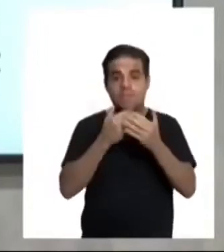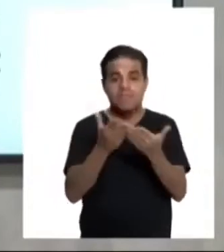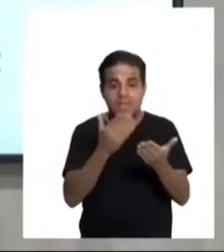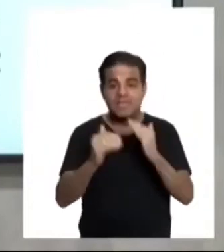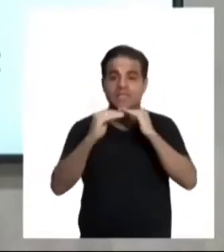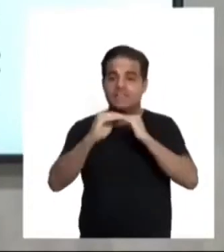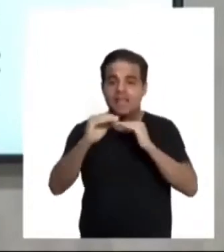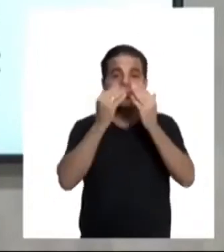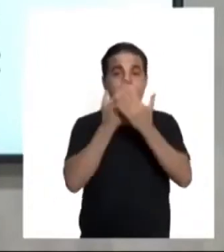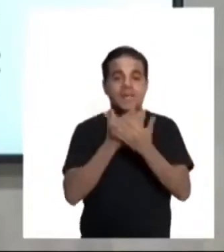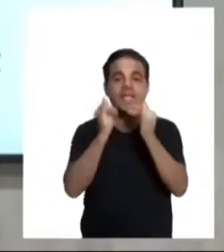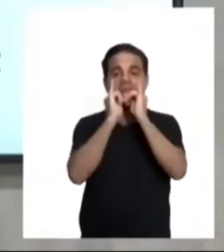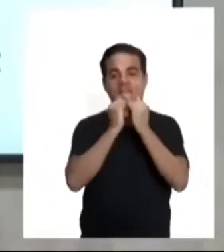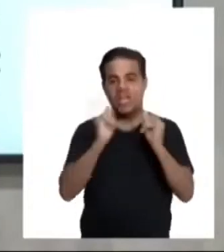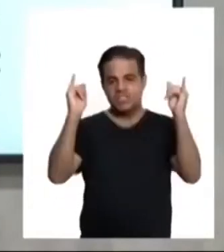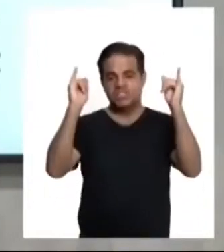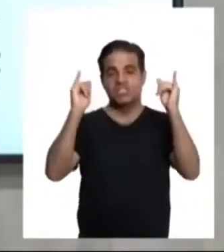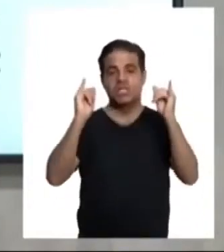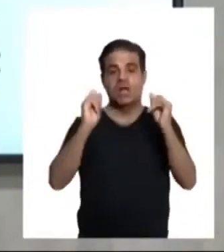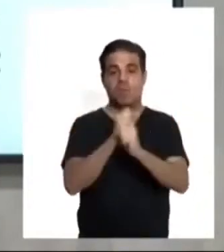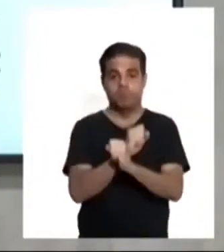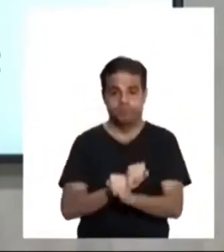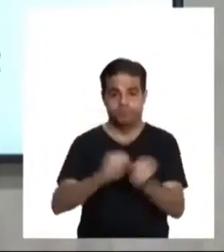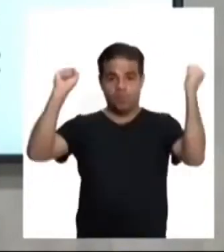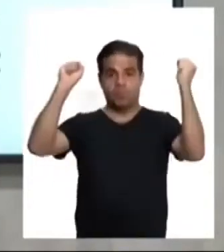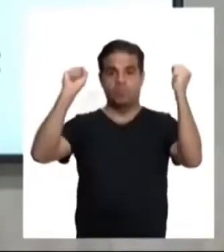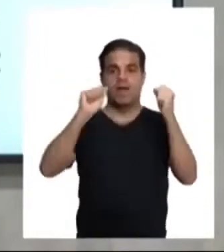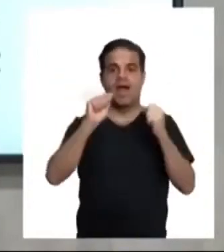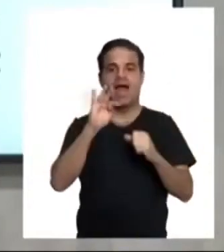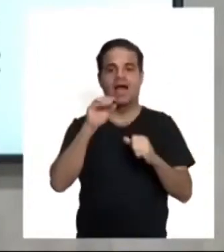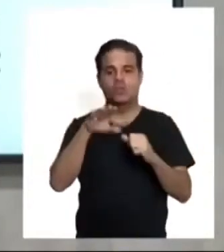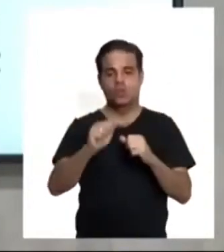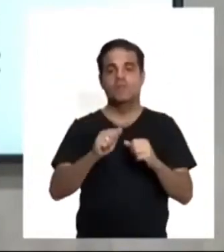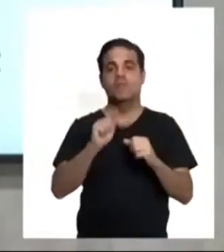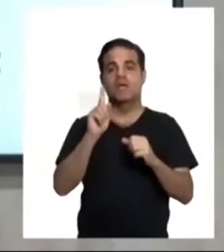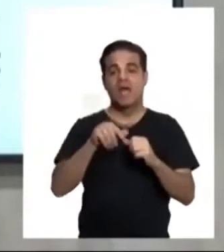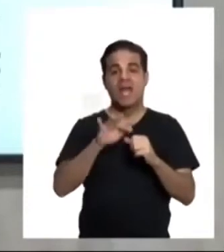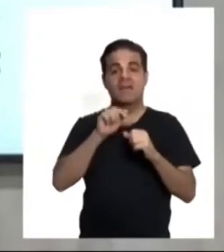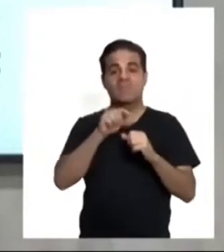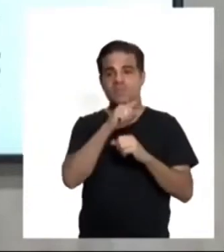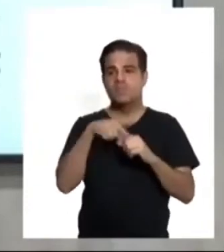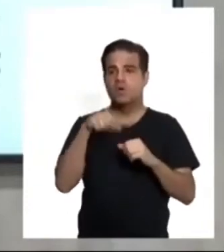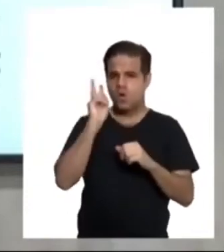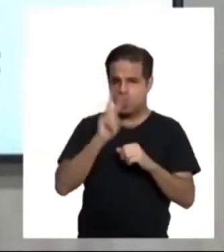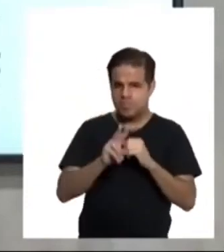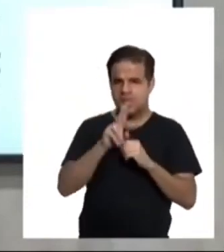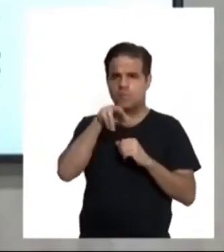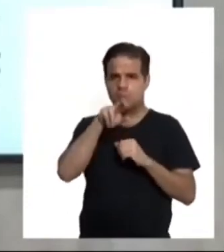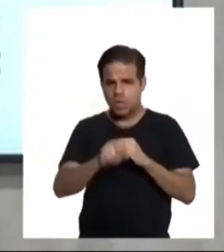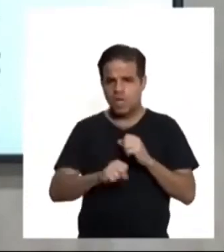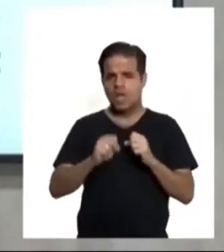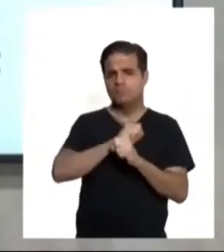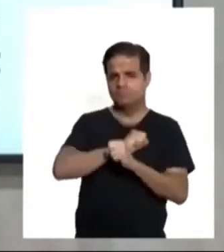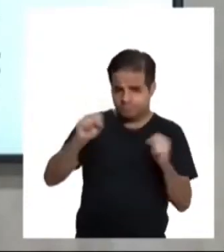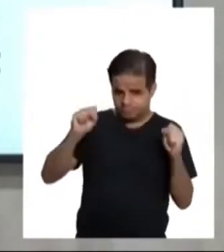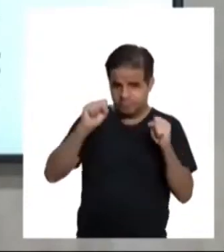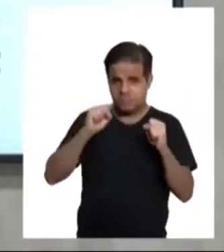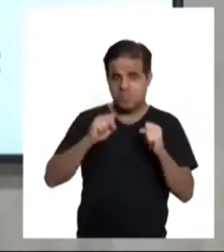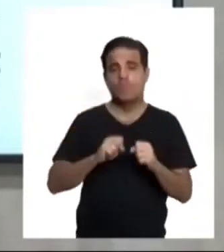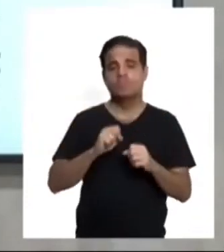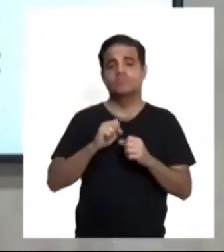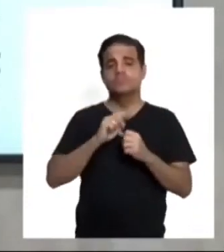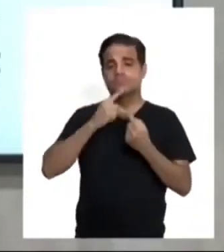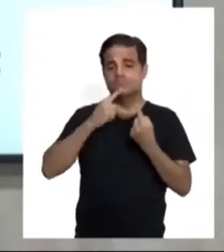perdendo energia. Bomba atômica é fissão nuclear. Observe o urânio, que é bombardeado com nêutrons, que